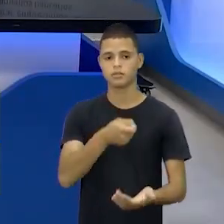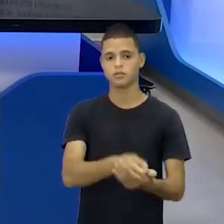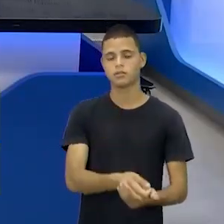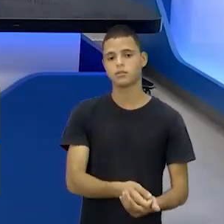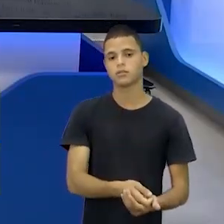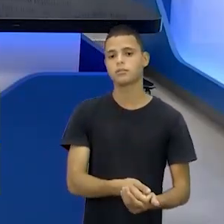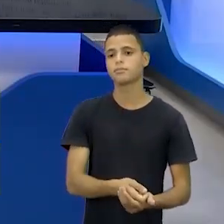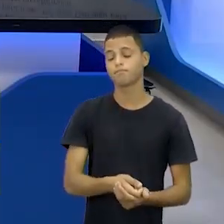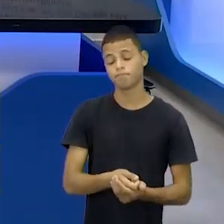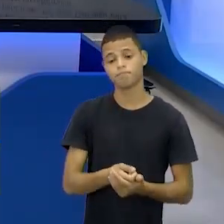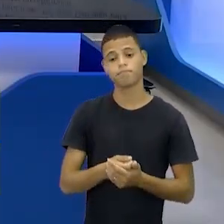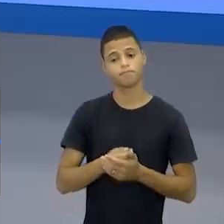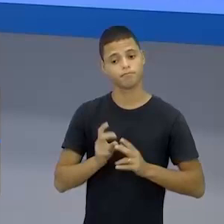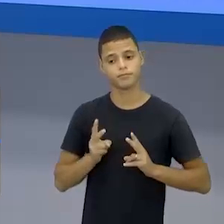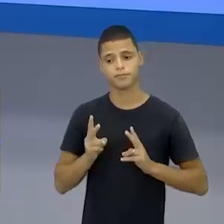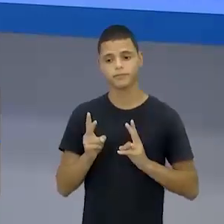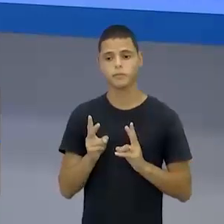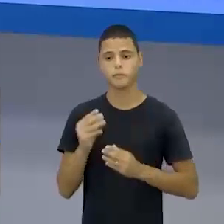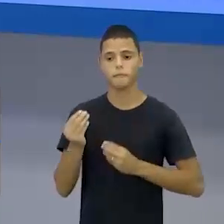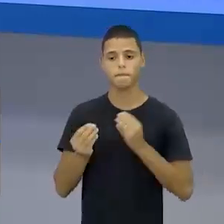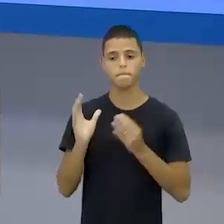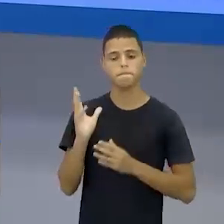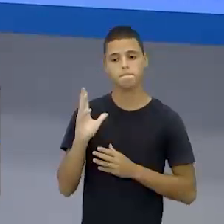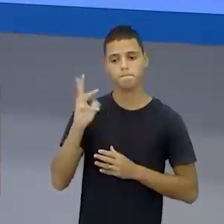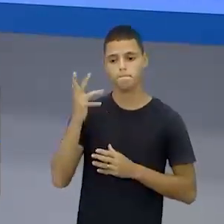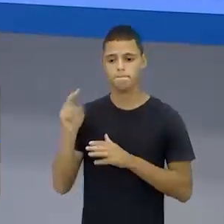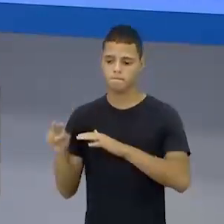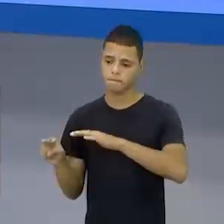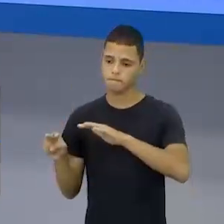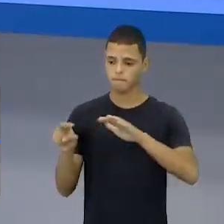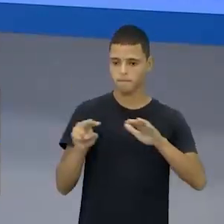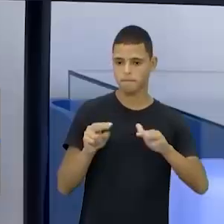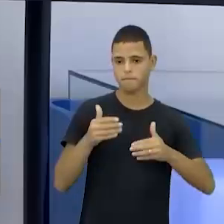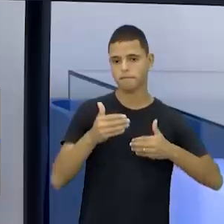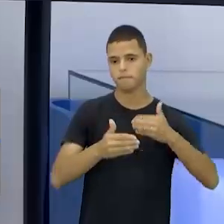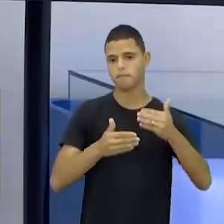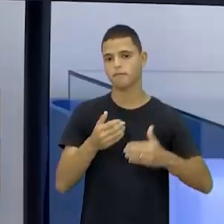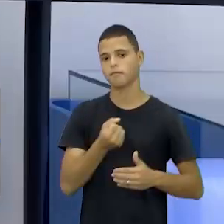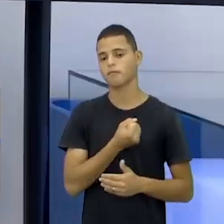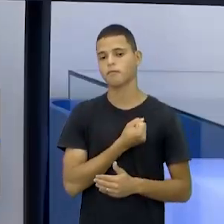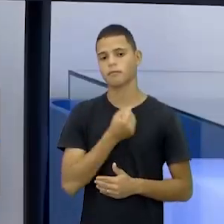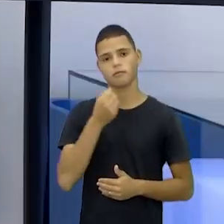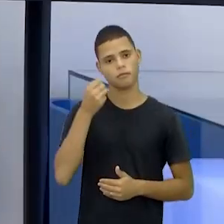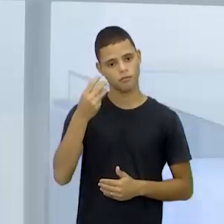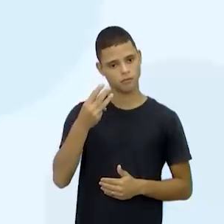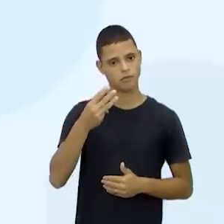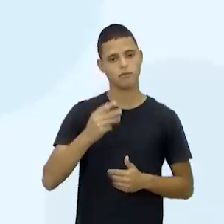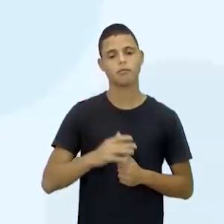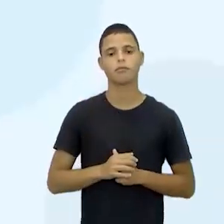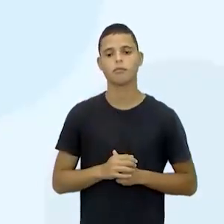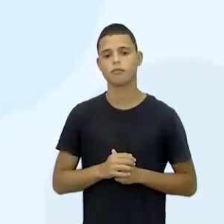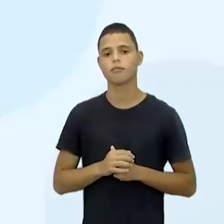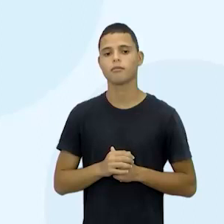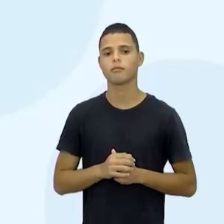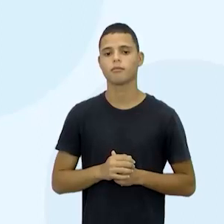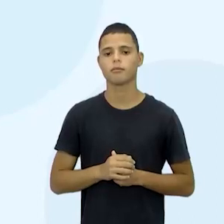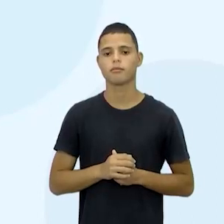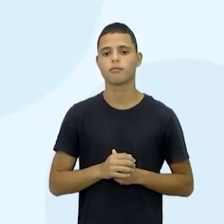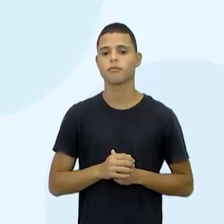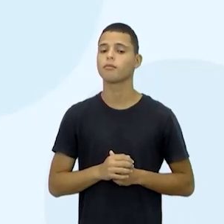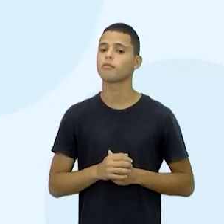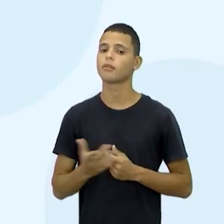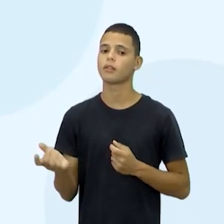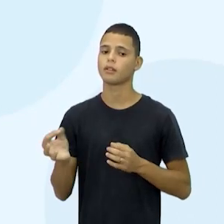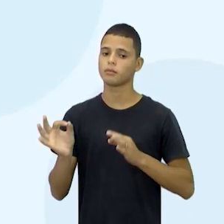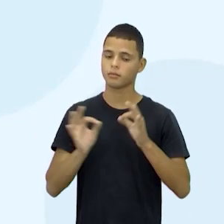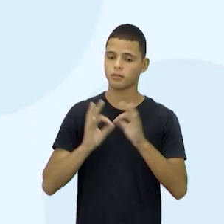Então tá bom, continuando. Como que vai ser então essa semana de desenvolvimento 3? Então, na semana do desenvolvimento 3, nós vamos